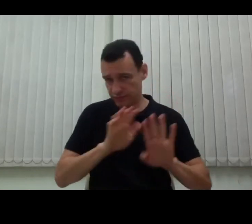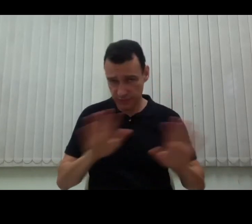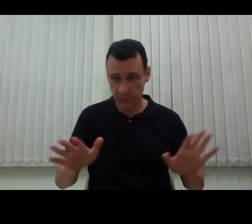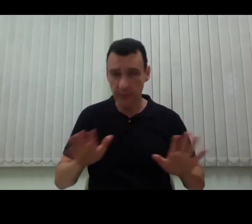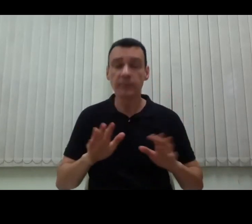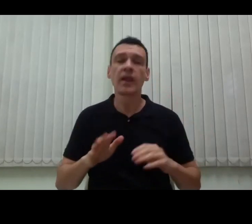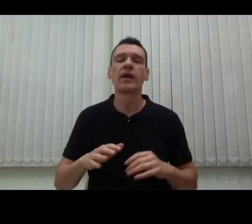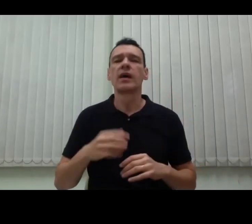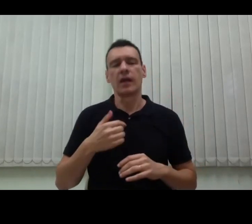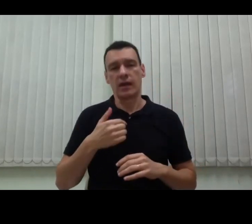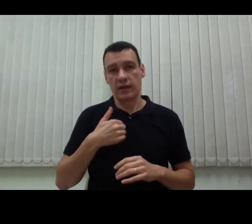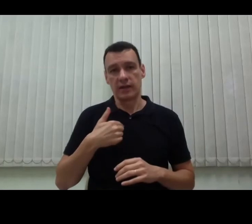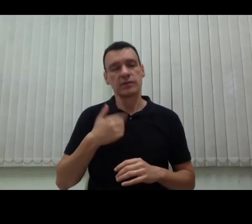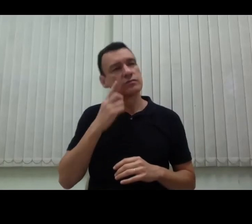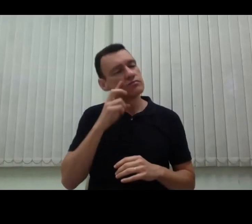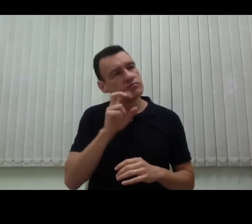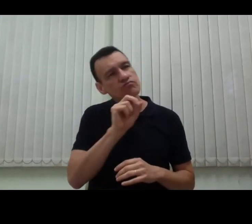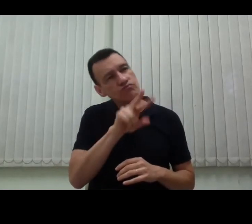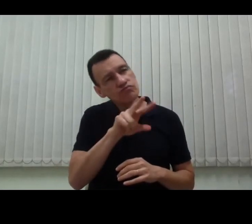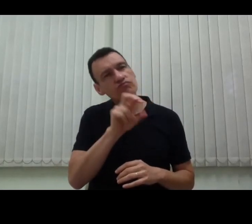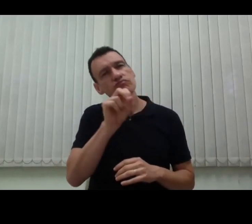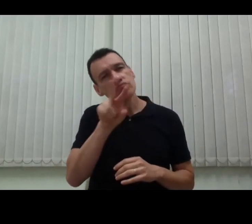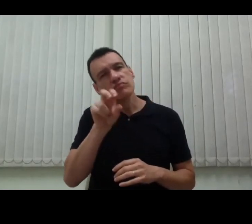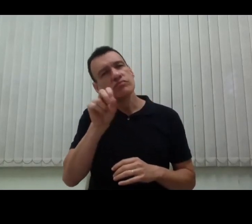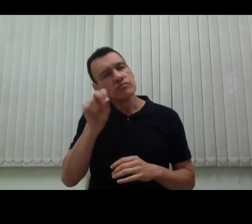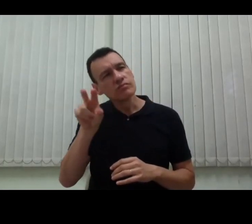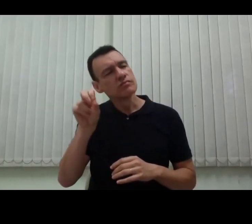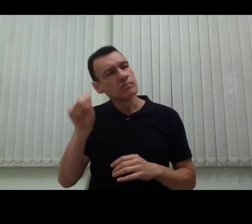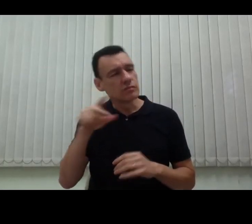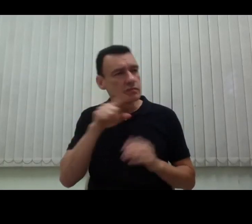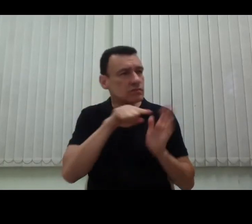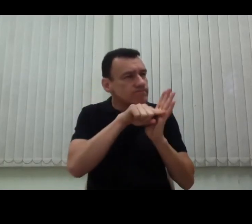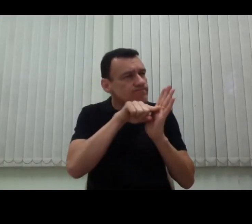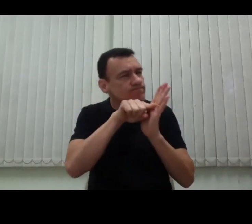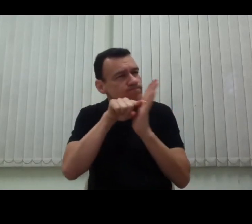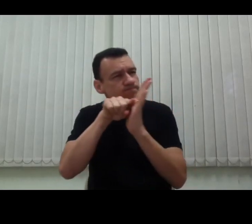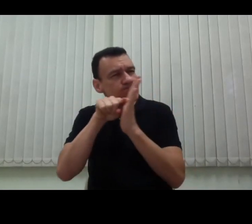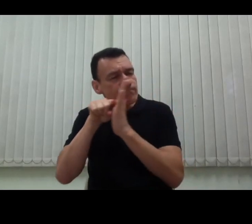constatou ali? Que na realização desse